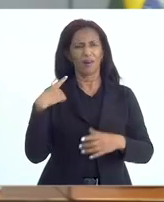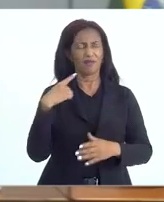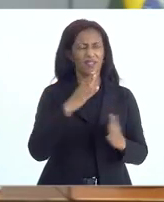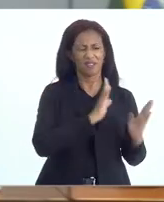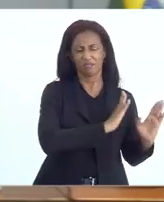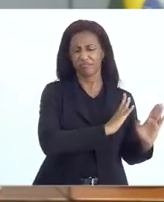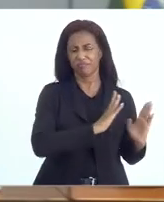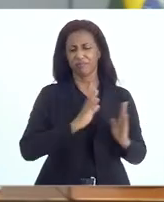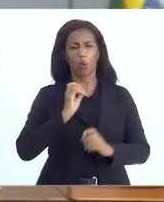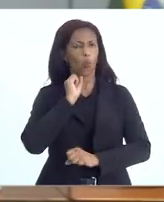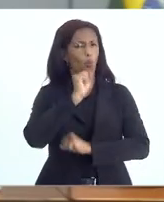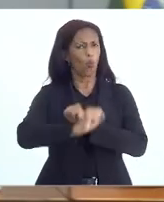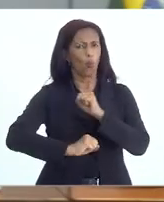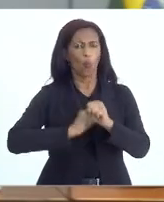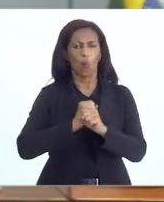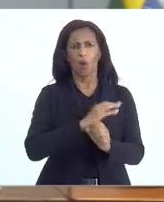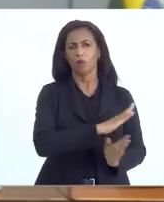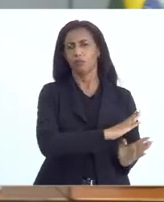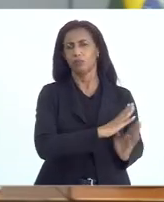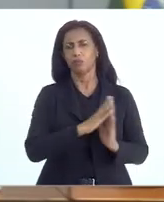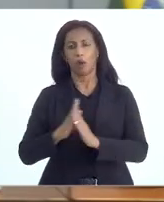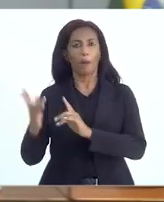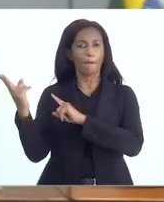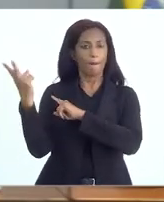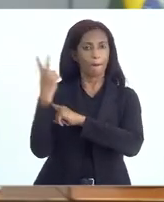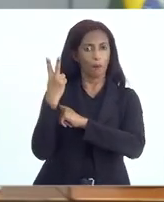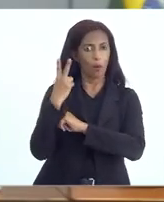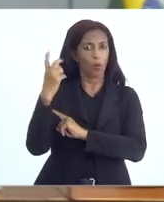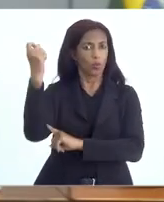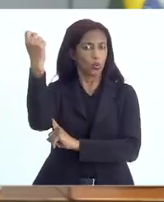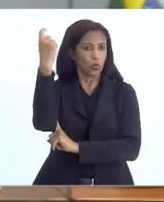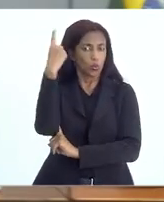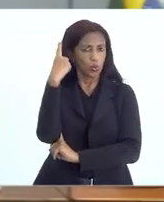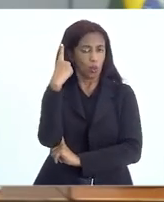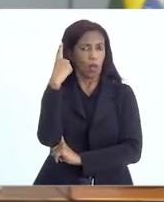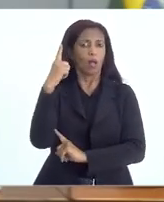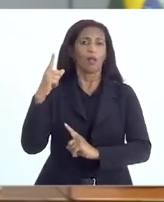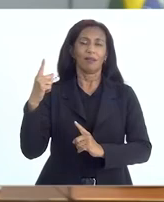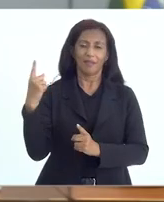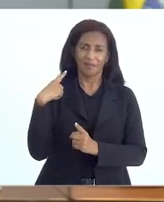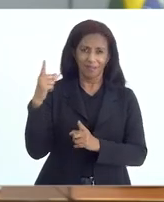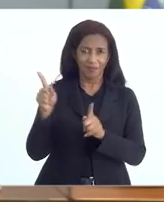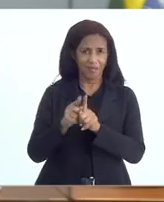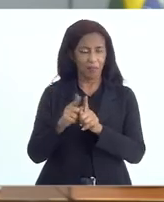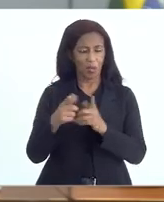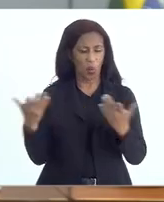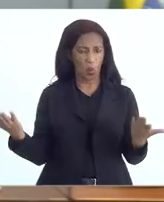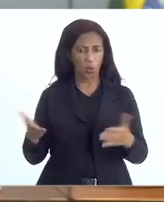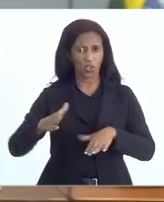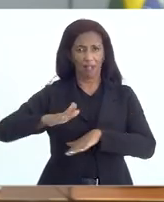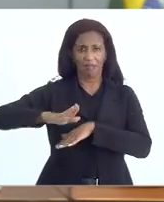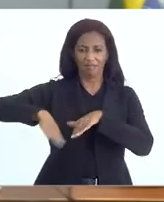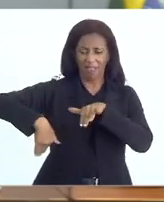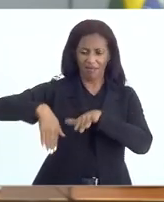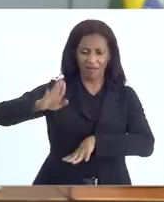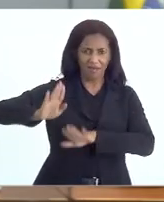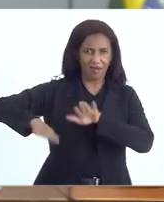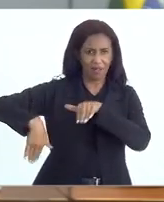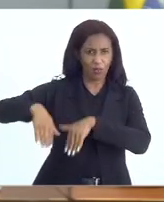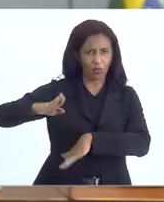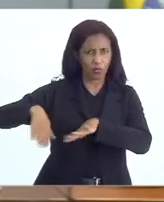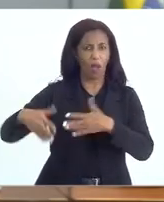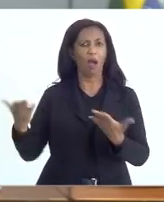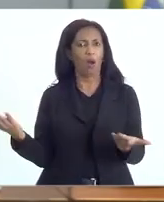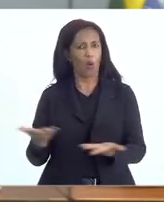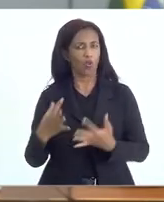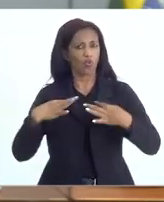todo e Os protetores Solares estão chegando hoje as nadadeiras estão chegando Hoje